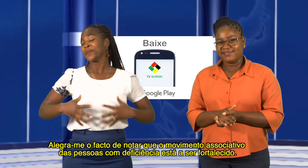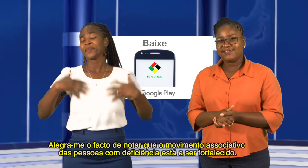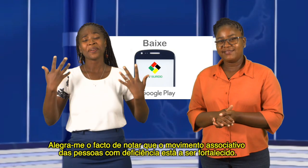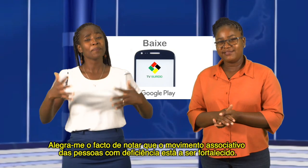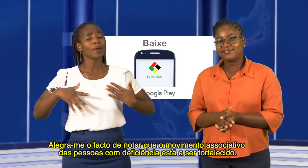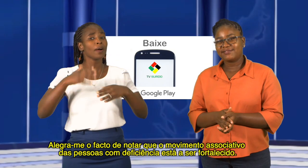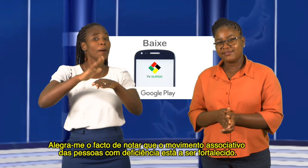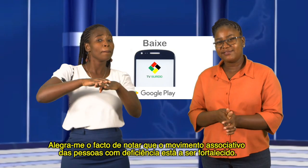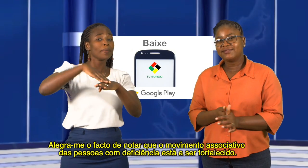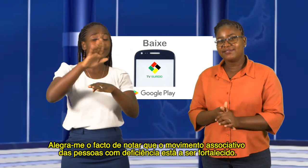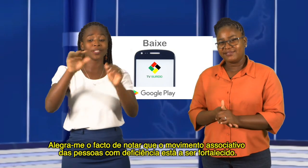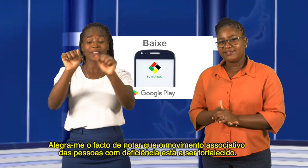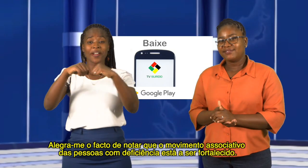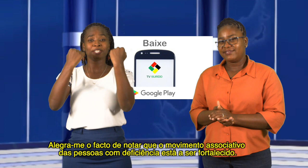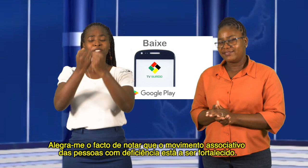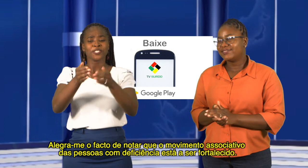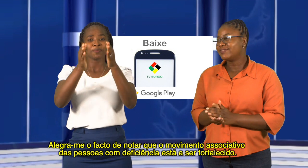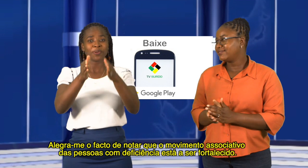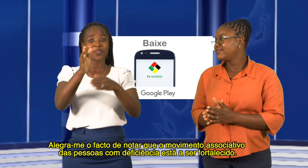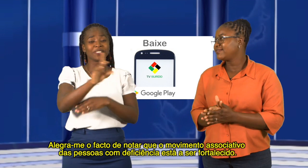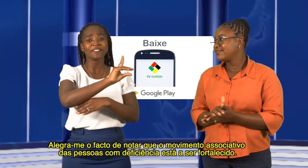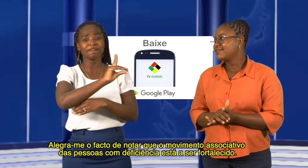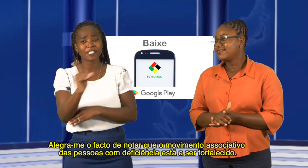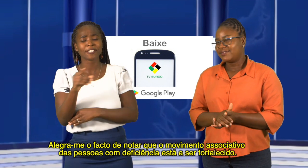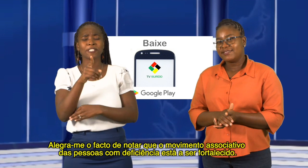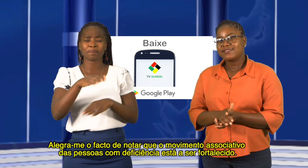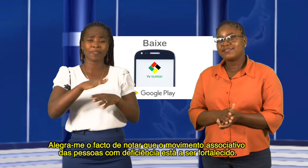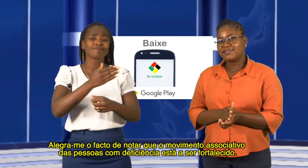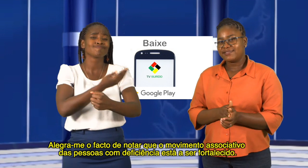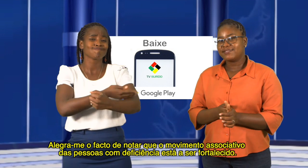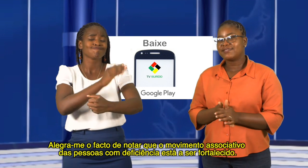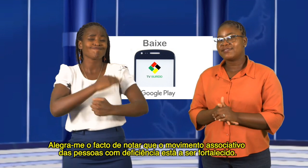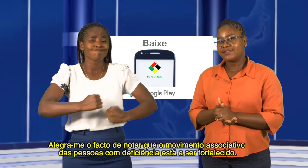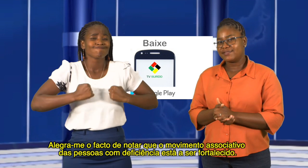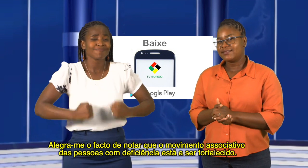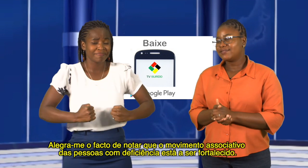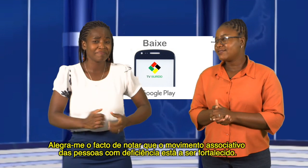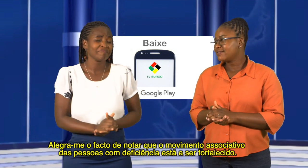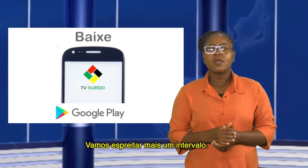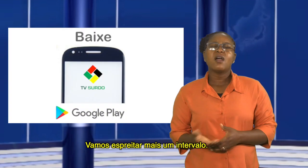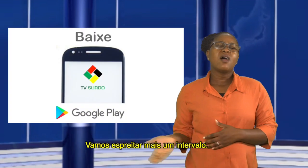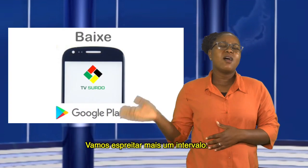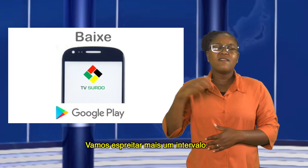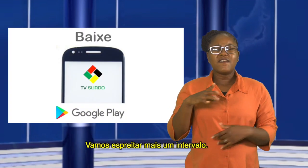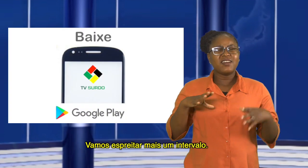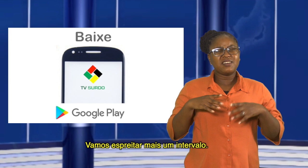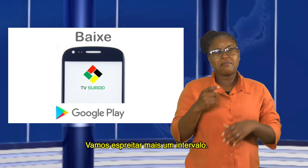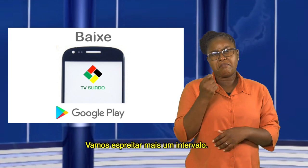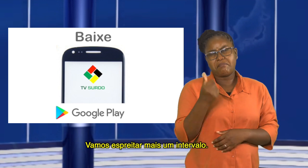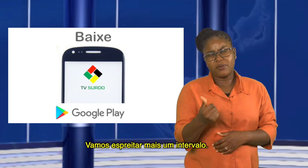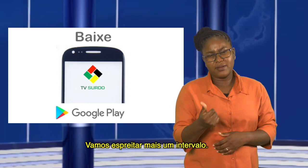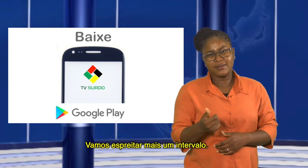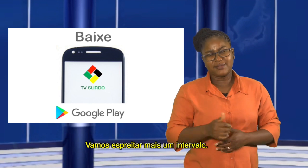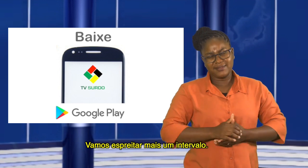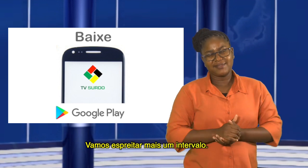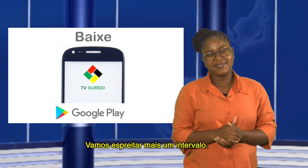Alegro-me o fato de notar que o movimento associativo das pessoas com deficiência está a ser fortalecido. Vamos espreitar